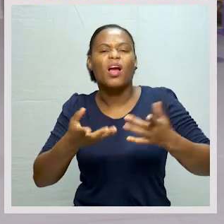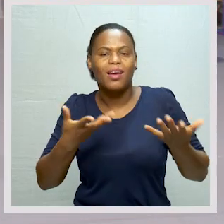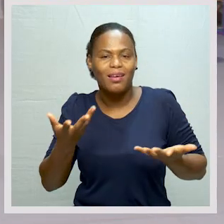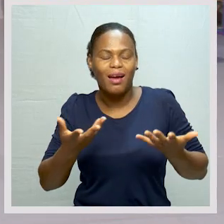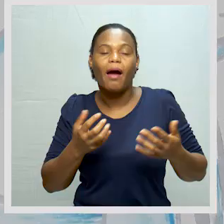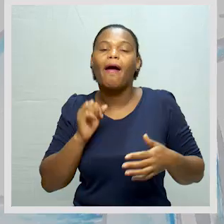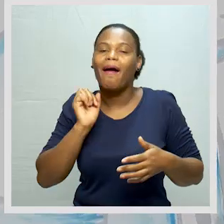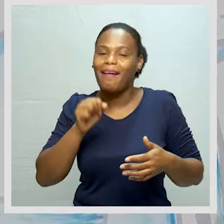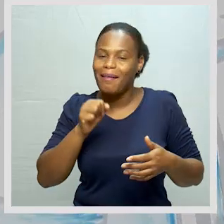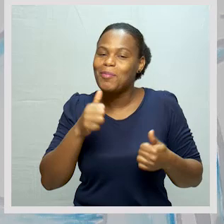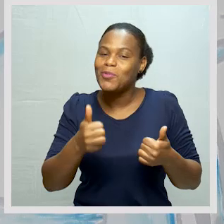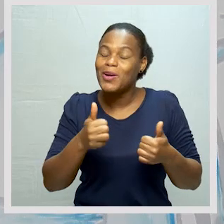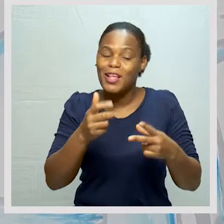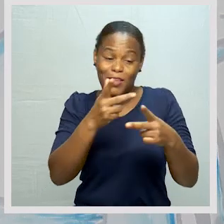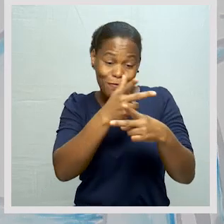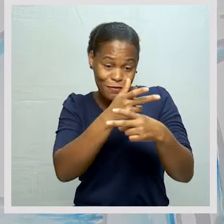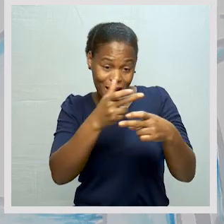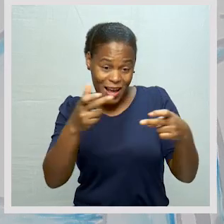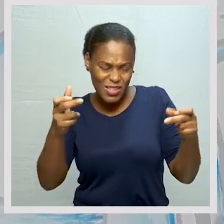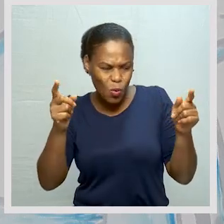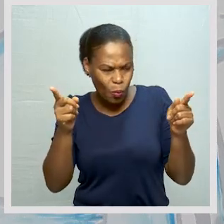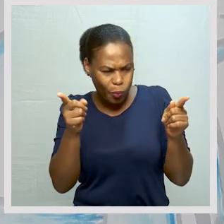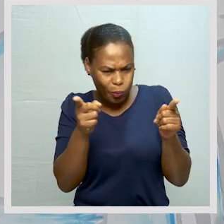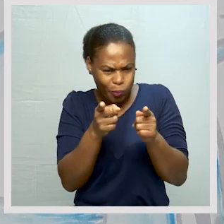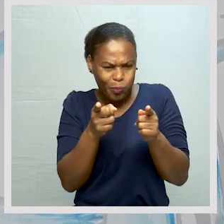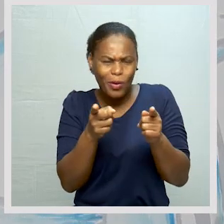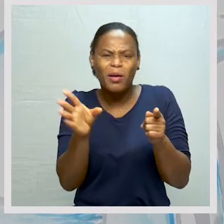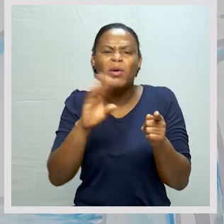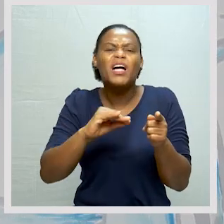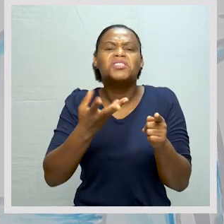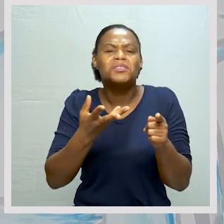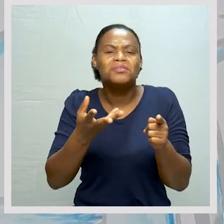Isso mesmo, são frases curtas, mas